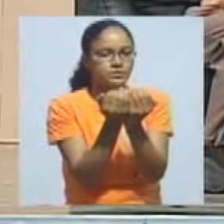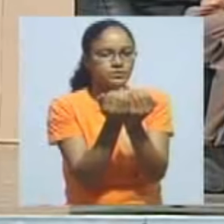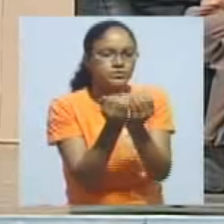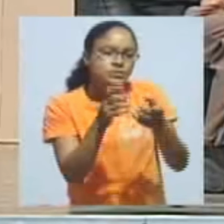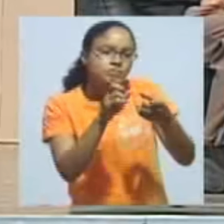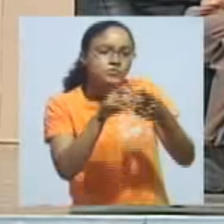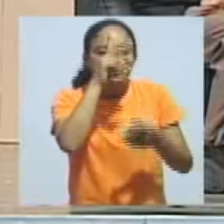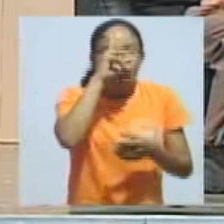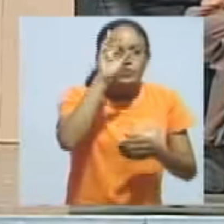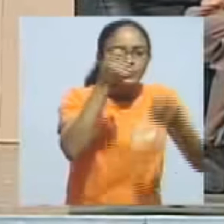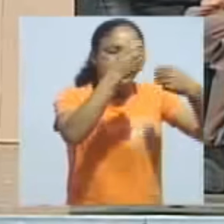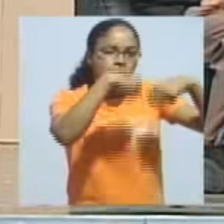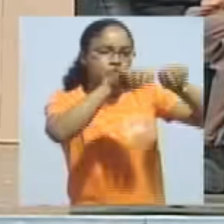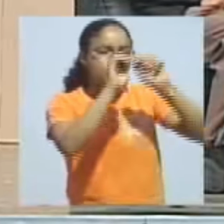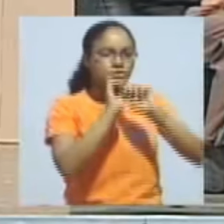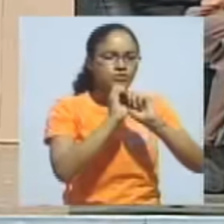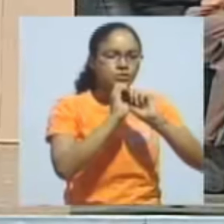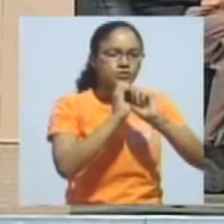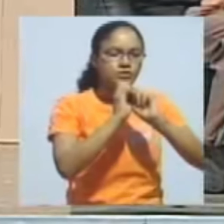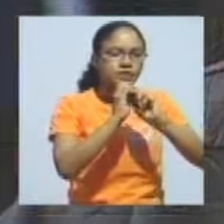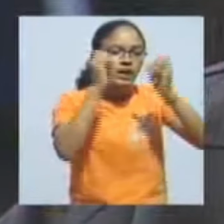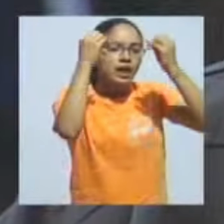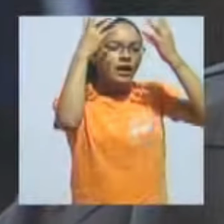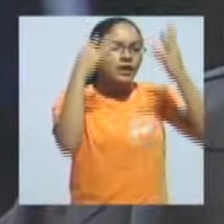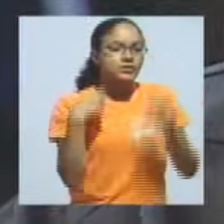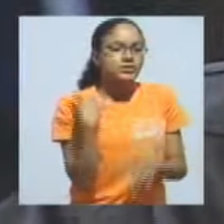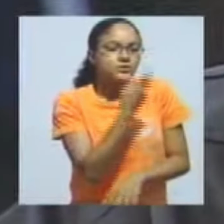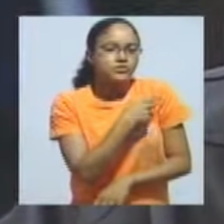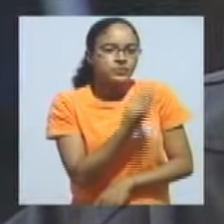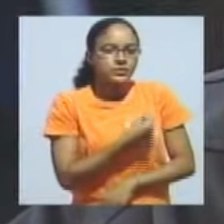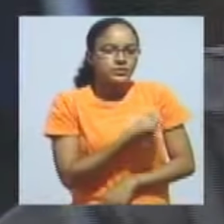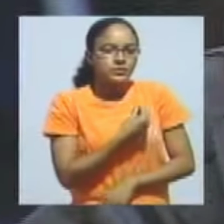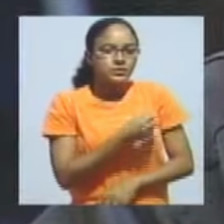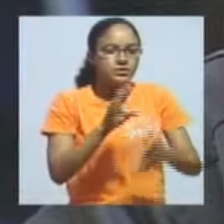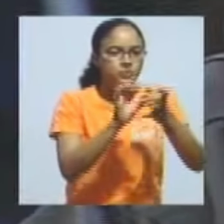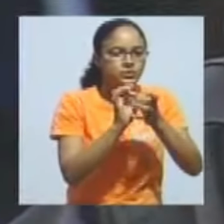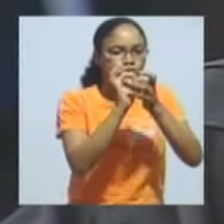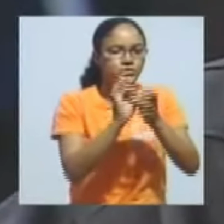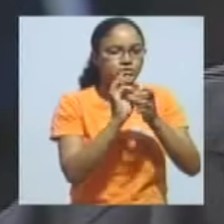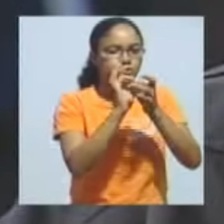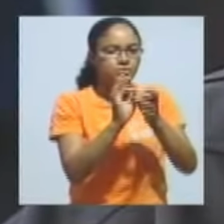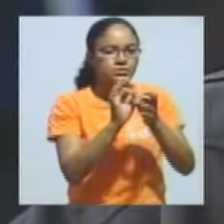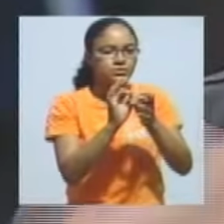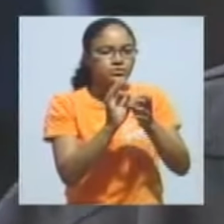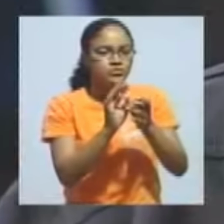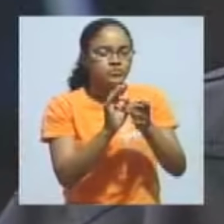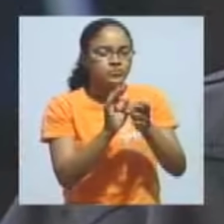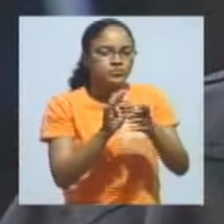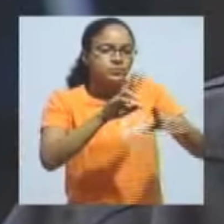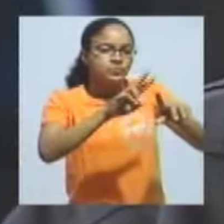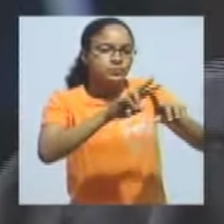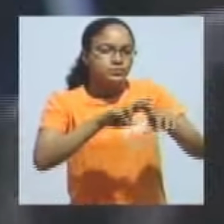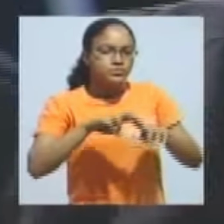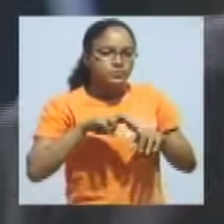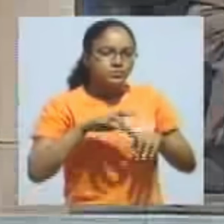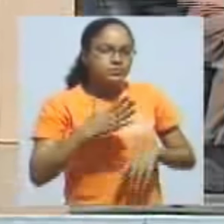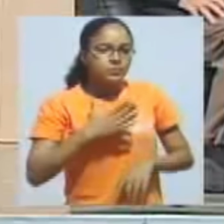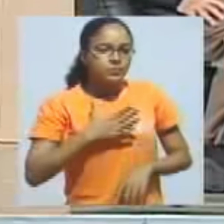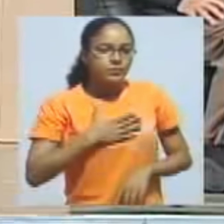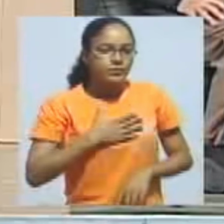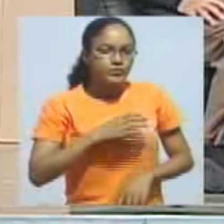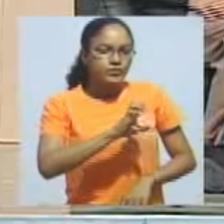graça de vivermos juntos. Dom Alberto, muito obrigado. Da minha parte, da parte do Eto, da Luzia, da parte da Canção Nova,